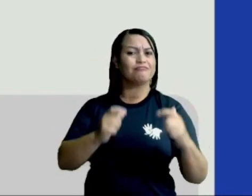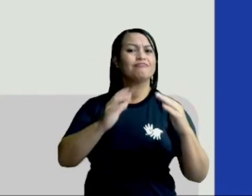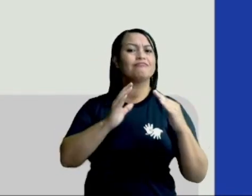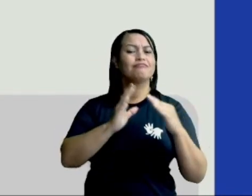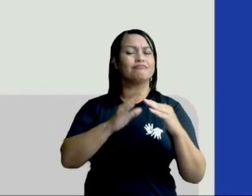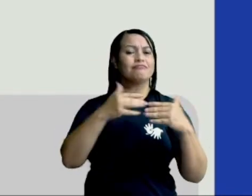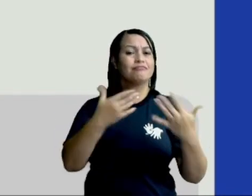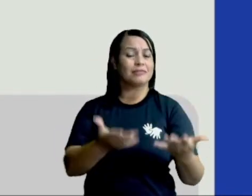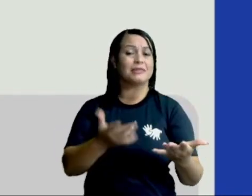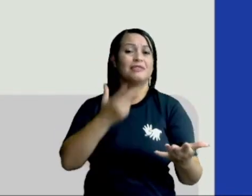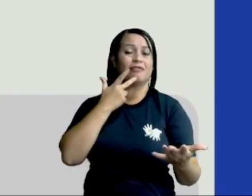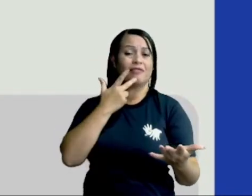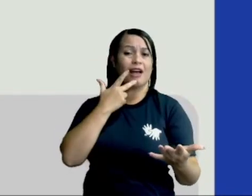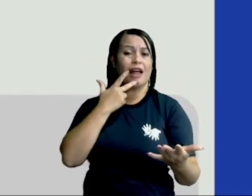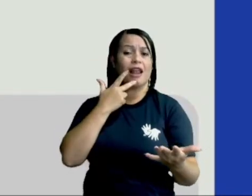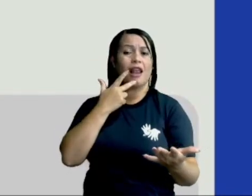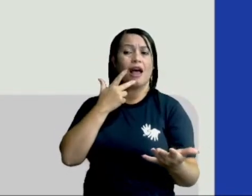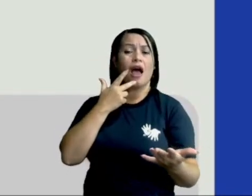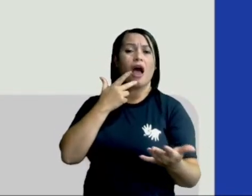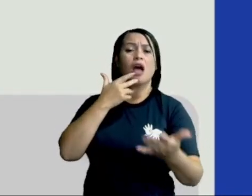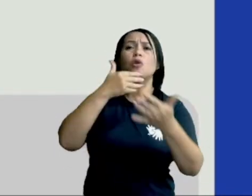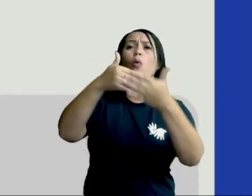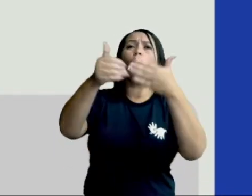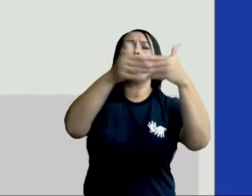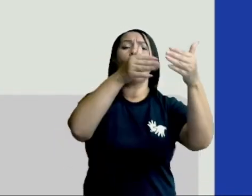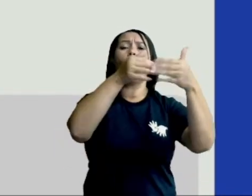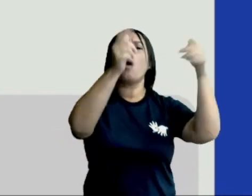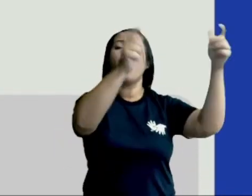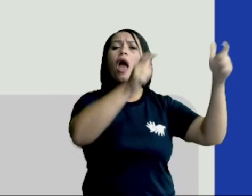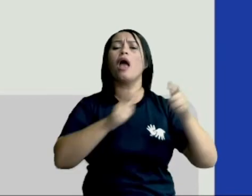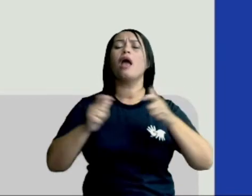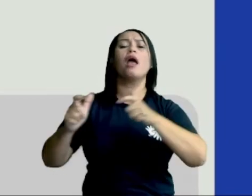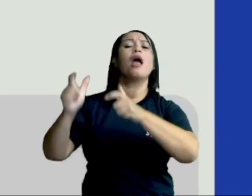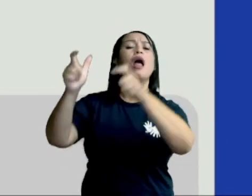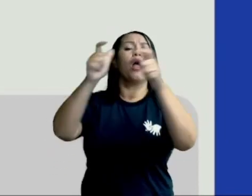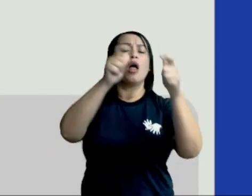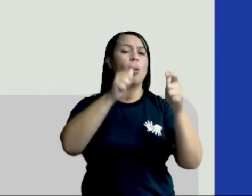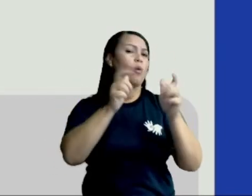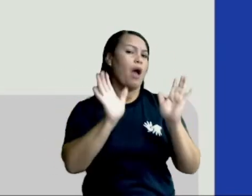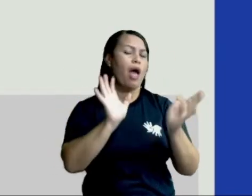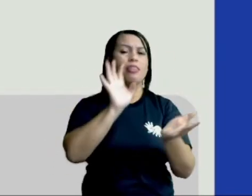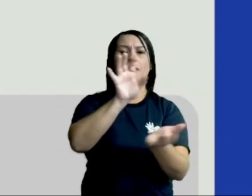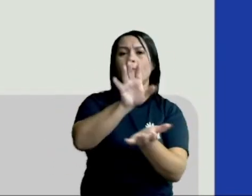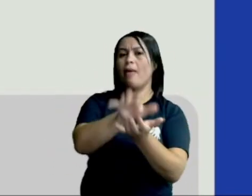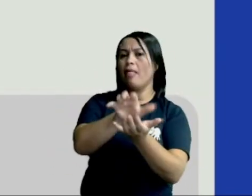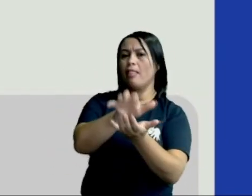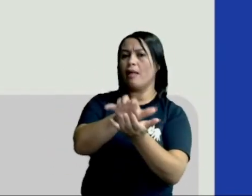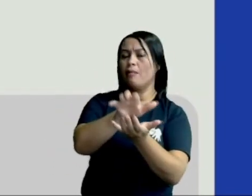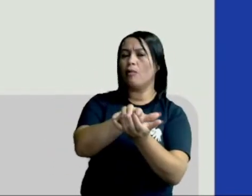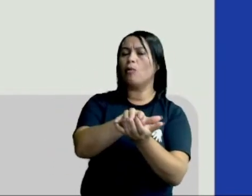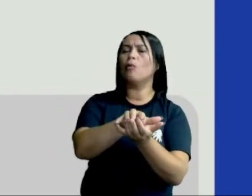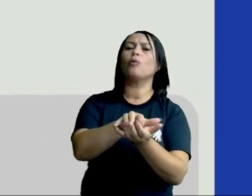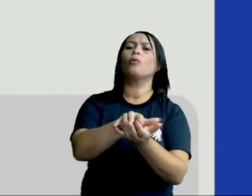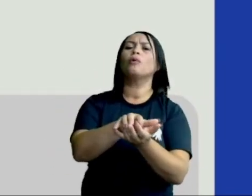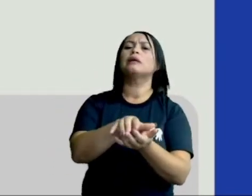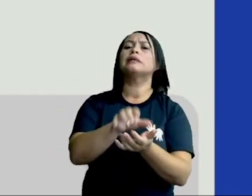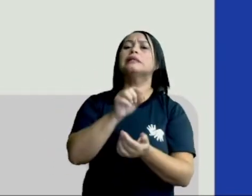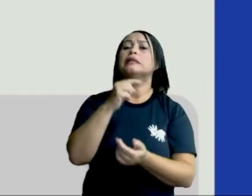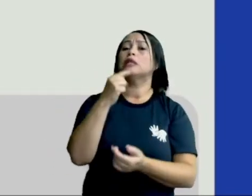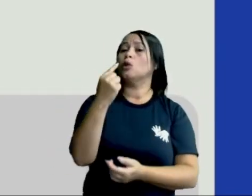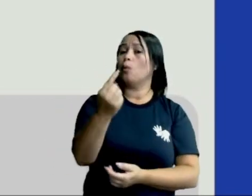dizer, olha, pode vir alguém de qualquer parte de Pernambuco e que